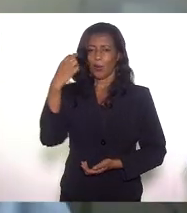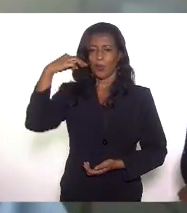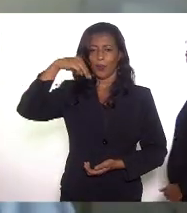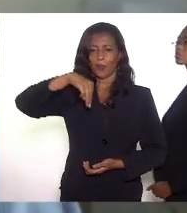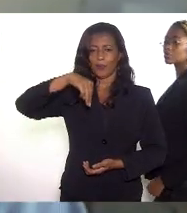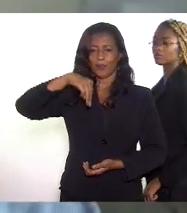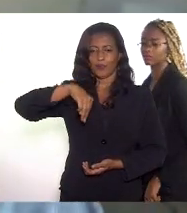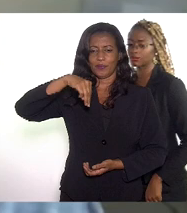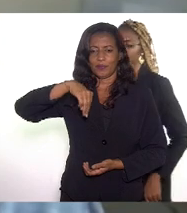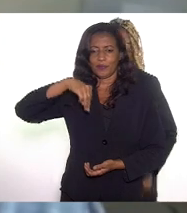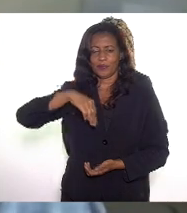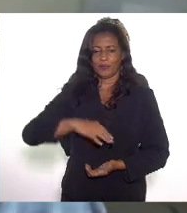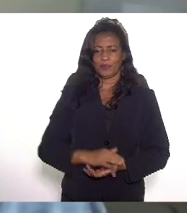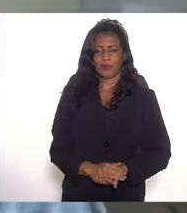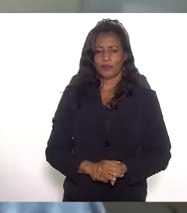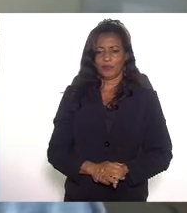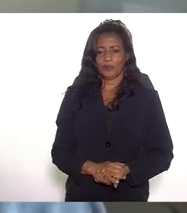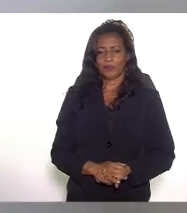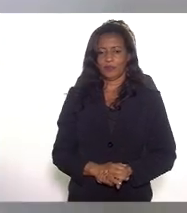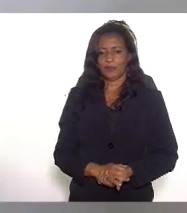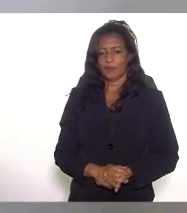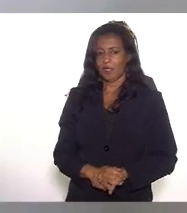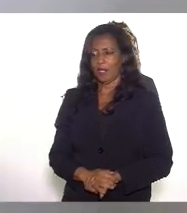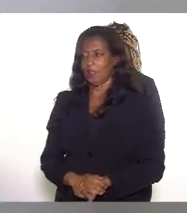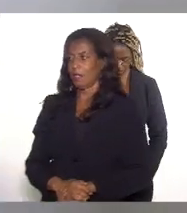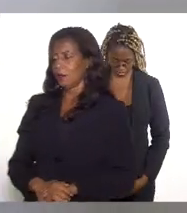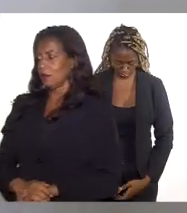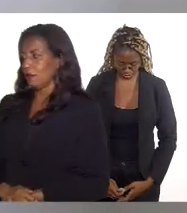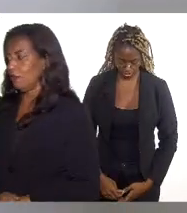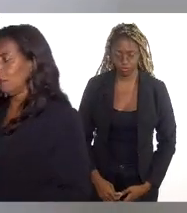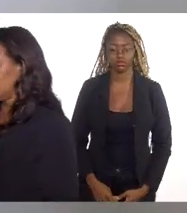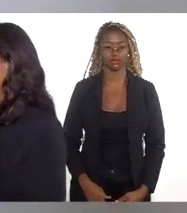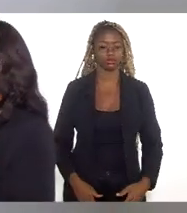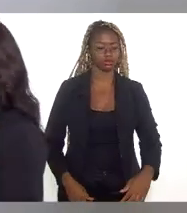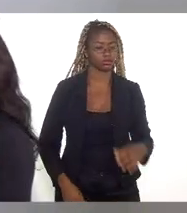presidente. Só aí pode contar com mais 5 bi.